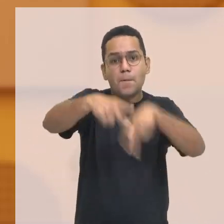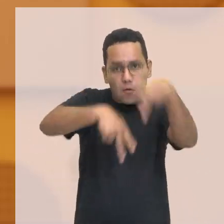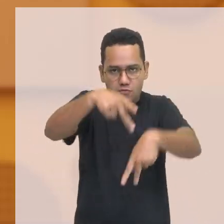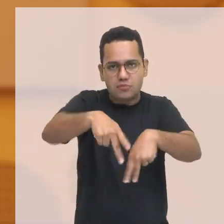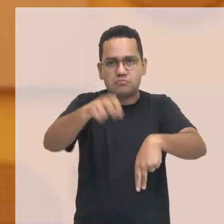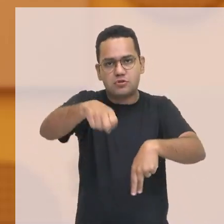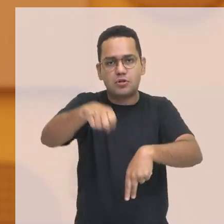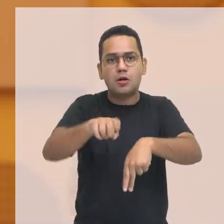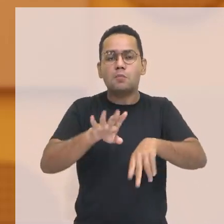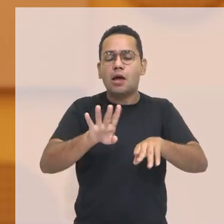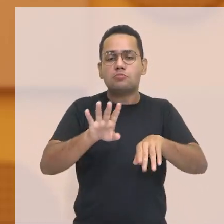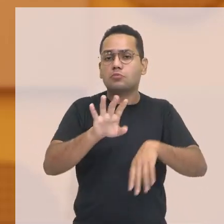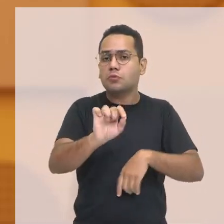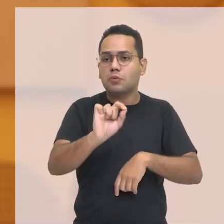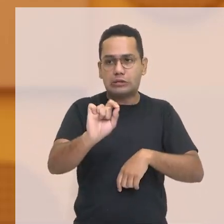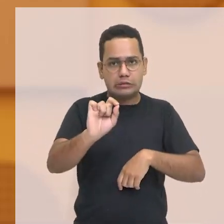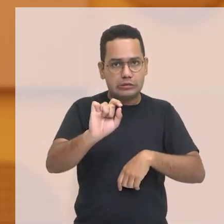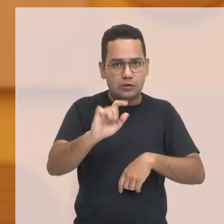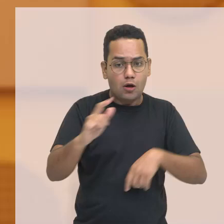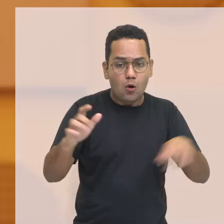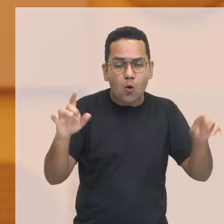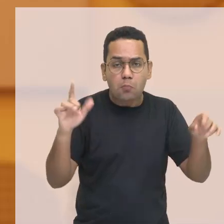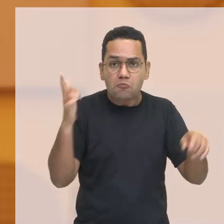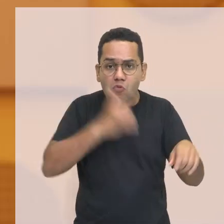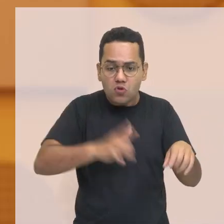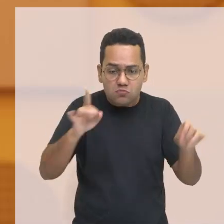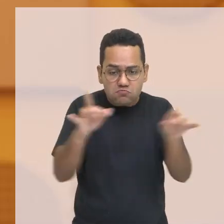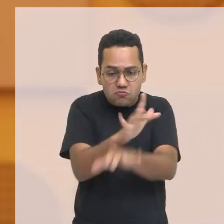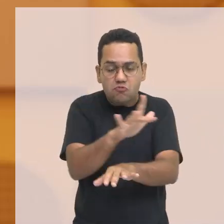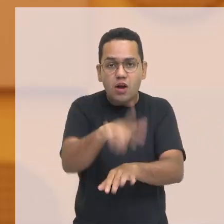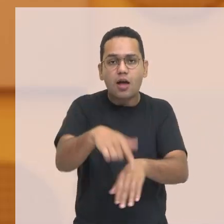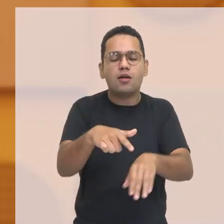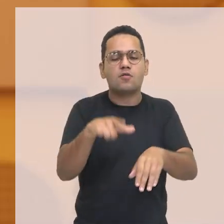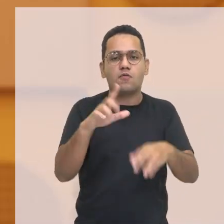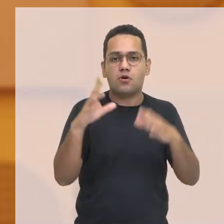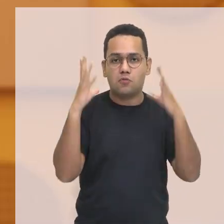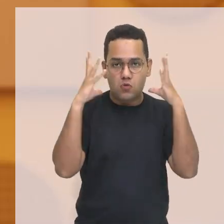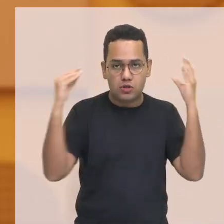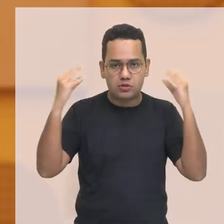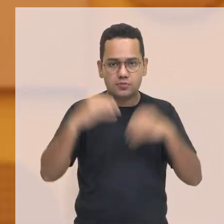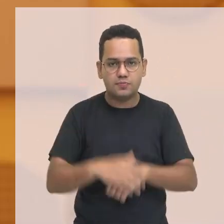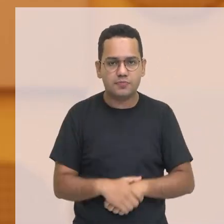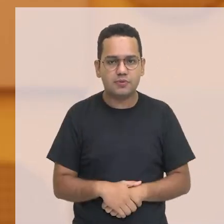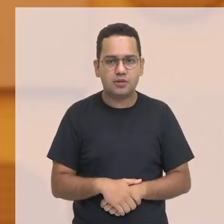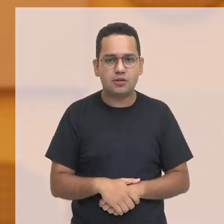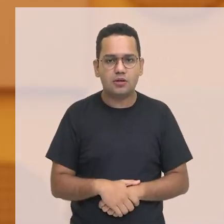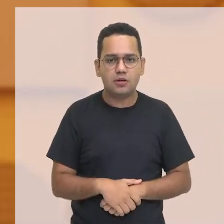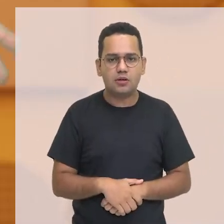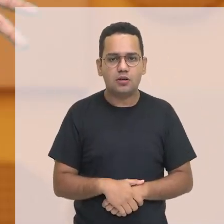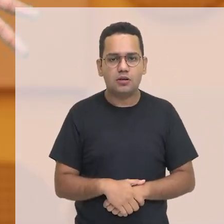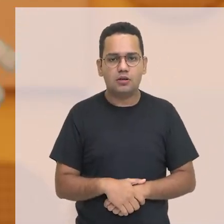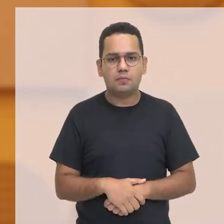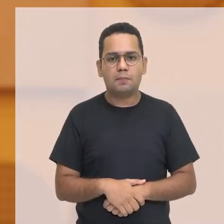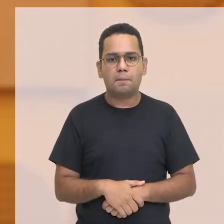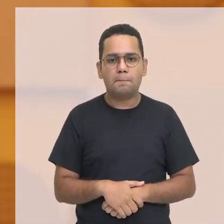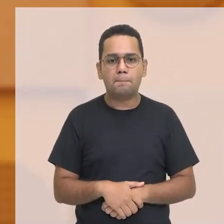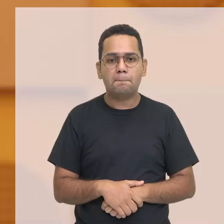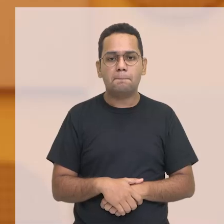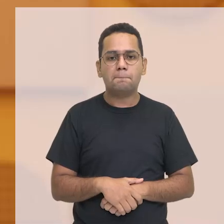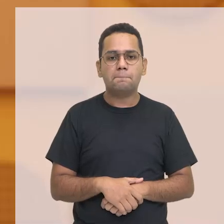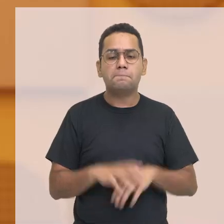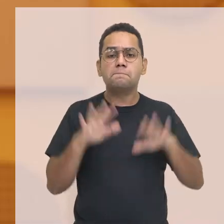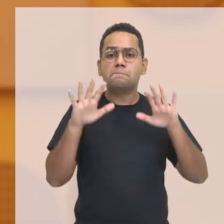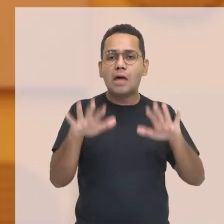justamente os holandeses. No contexto da Segunda Guerra Mundial, os holandeses eles deixaram um pouco essa região de lado, visto que o território